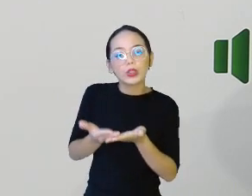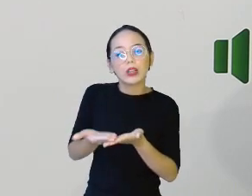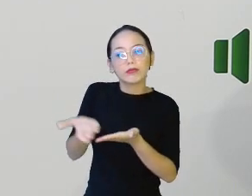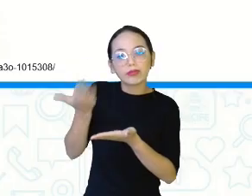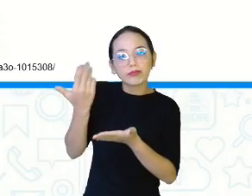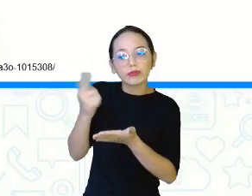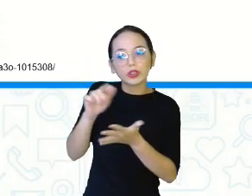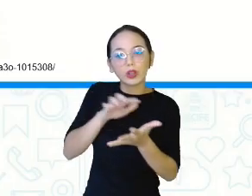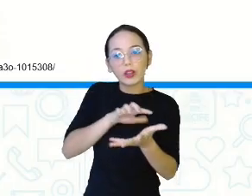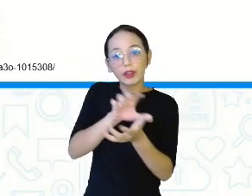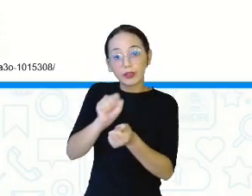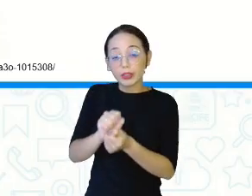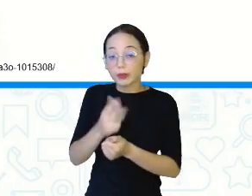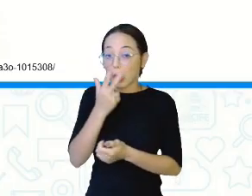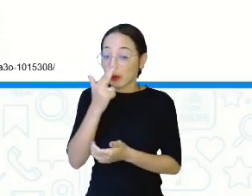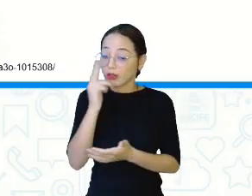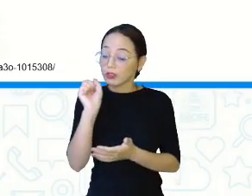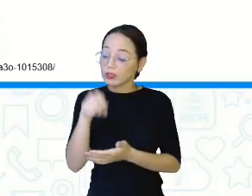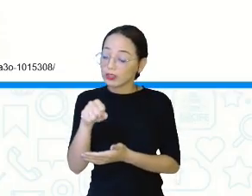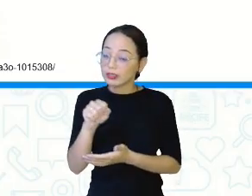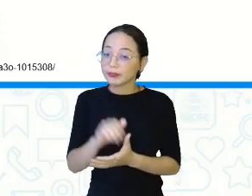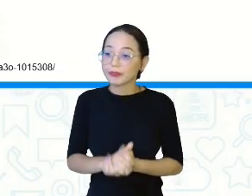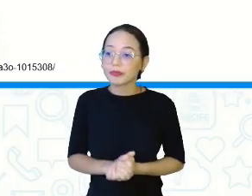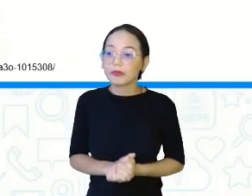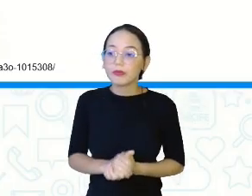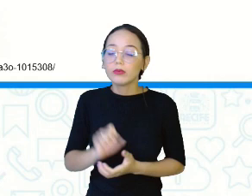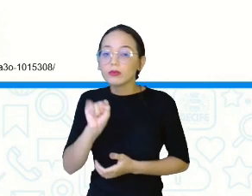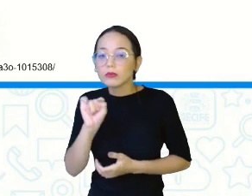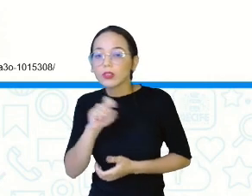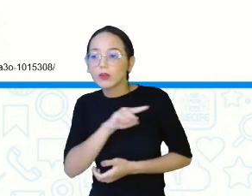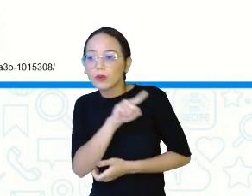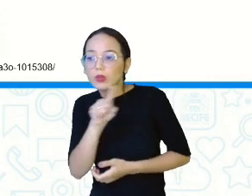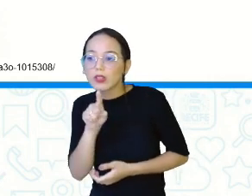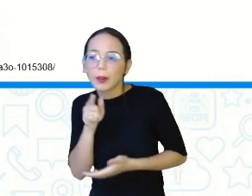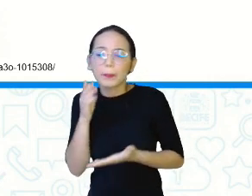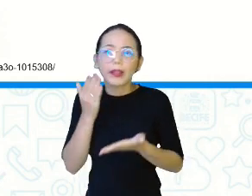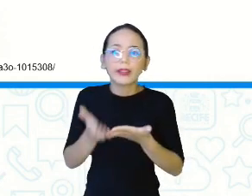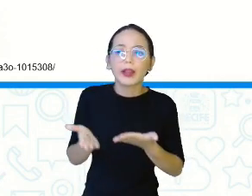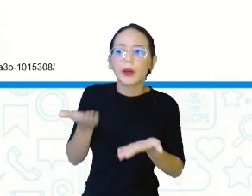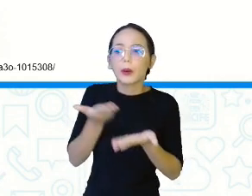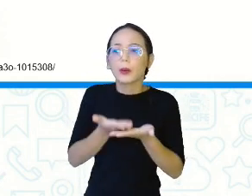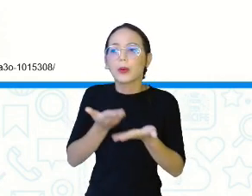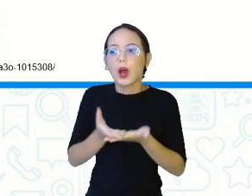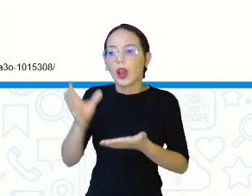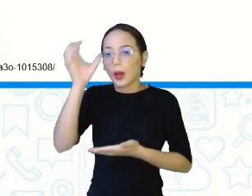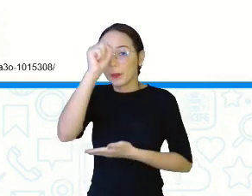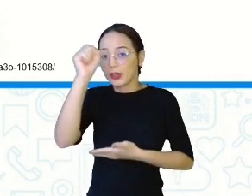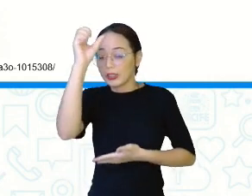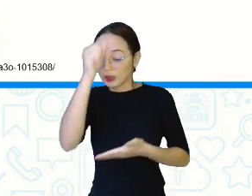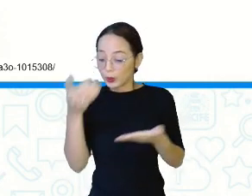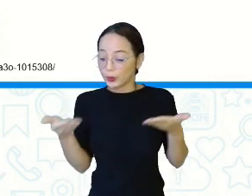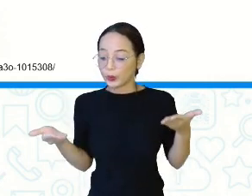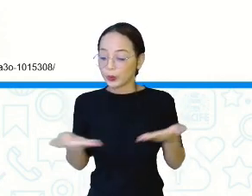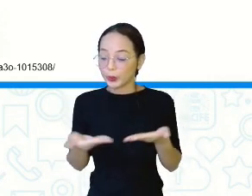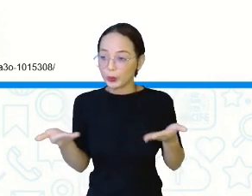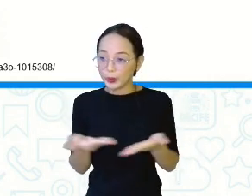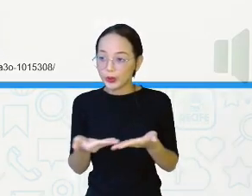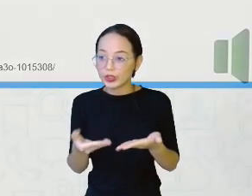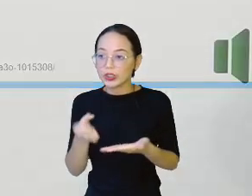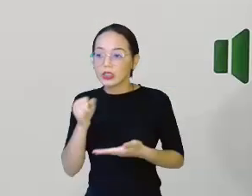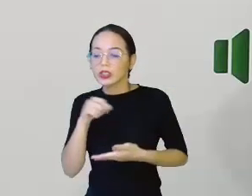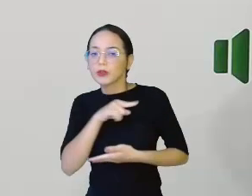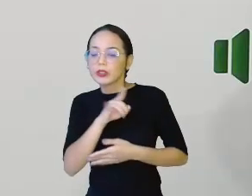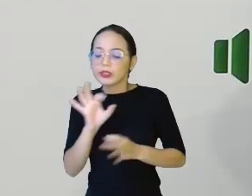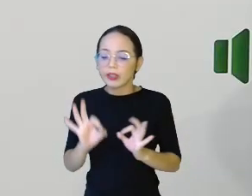de geografia? Eu creio que sim. E se você, por algum momento, perdeu outras aulas, aprendeu hoje. tá certo? E se você